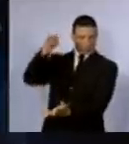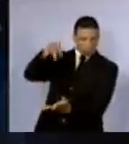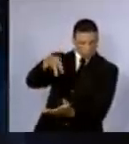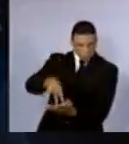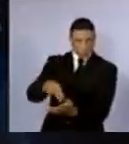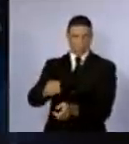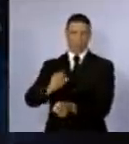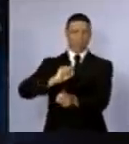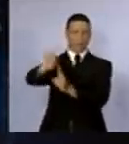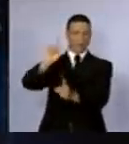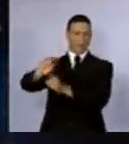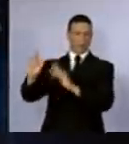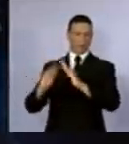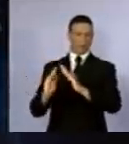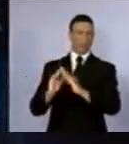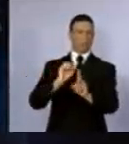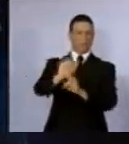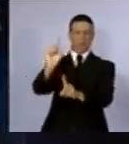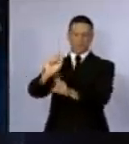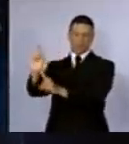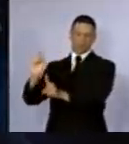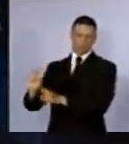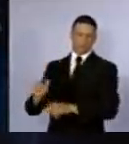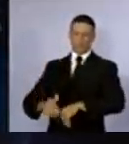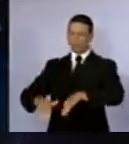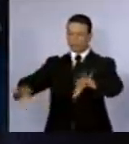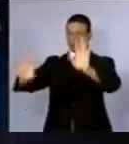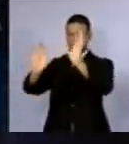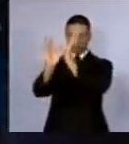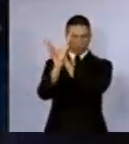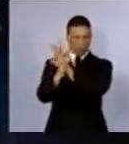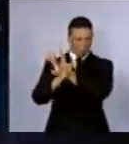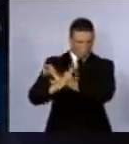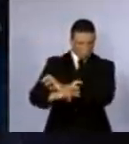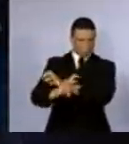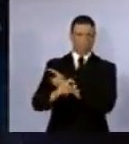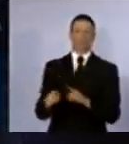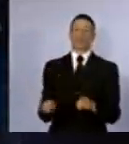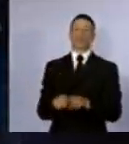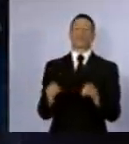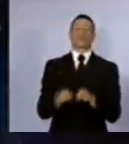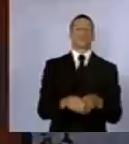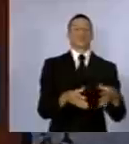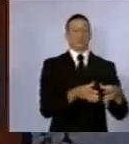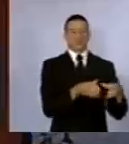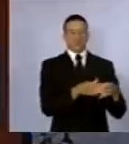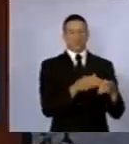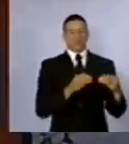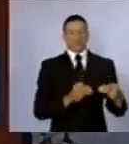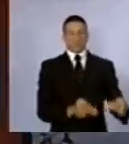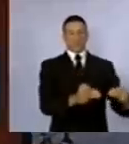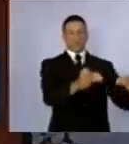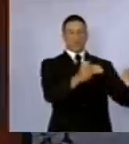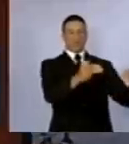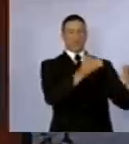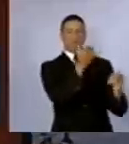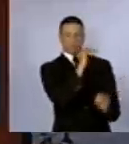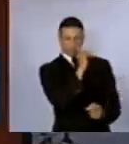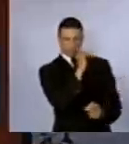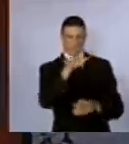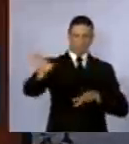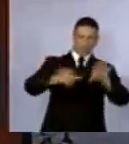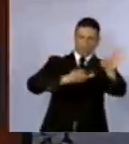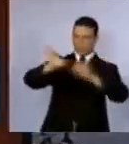população. Isso foi parar uma discussão na Assembleia, e aí nós fomos chamados, né, com o Ministério de Minas e Energia, e aí, de toda